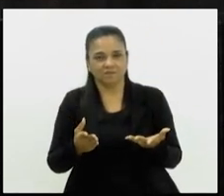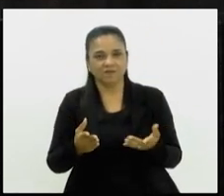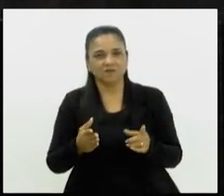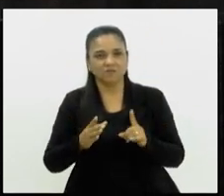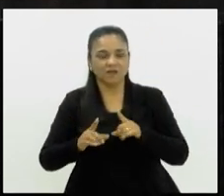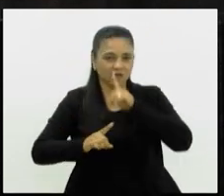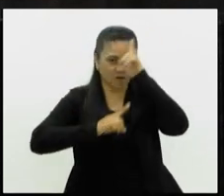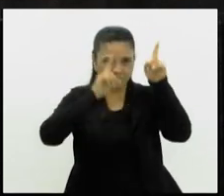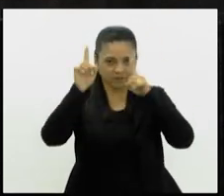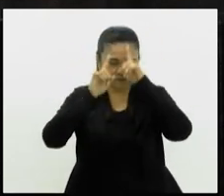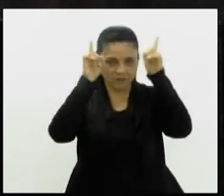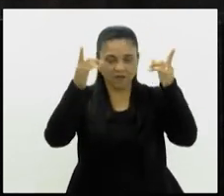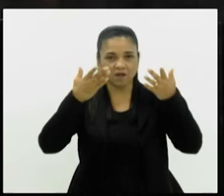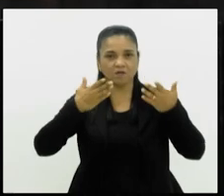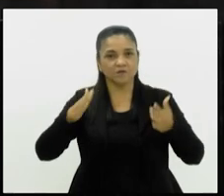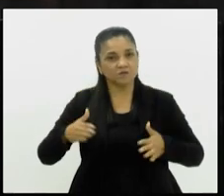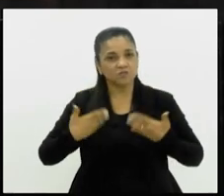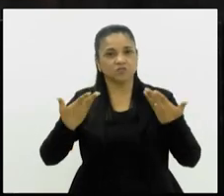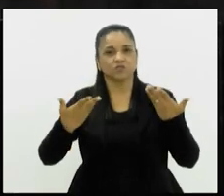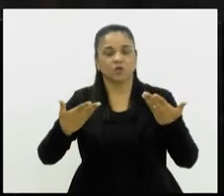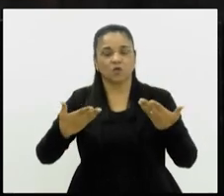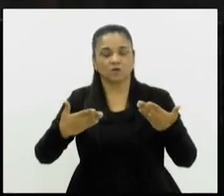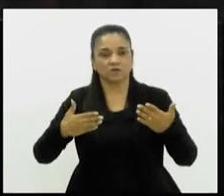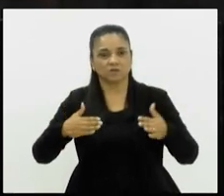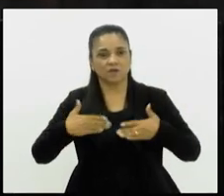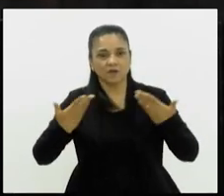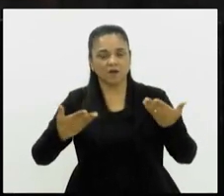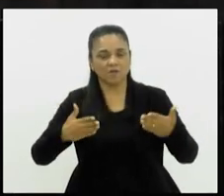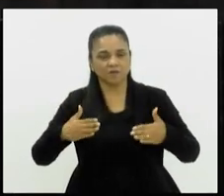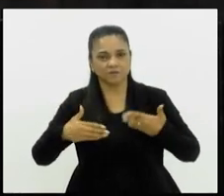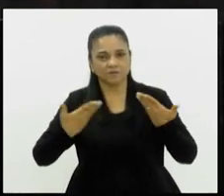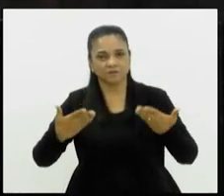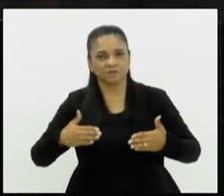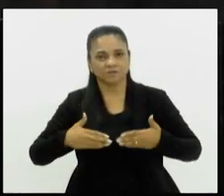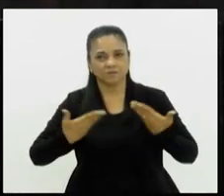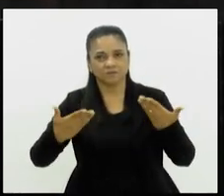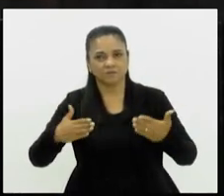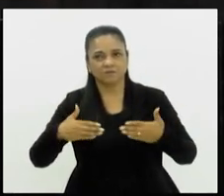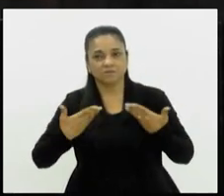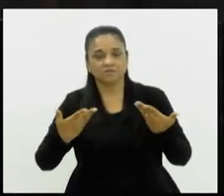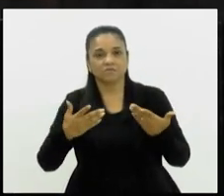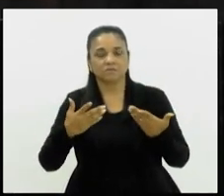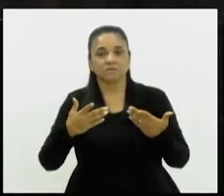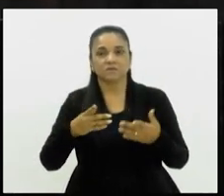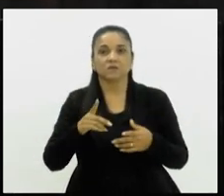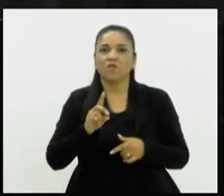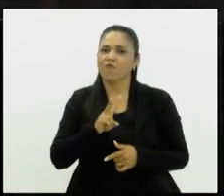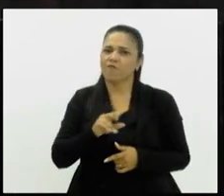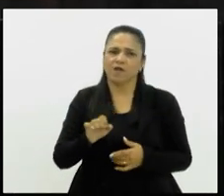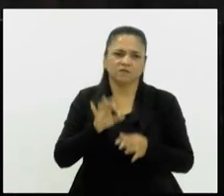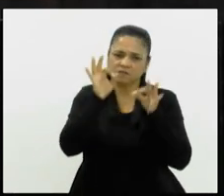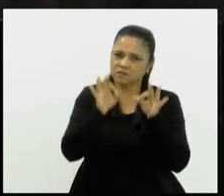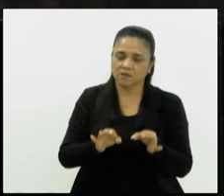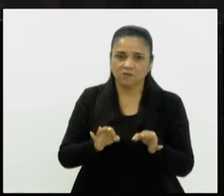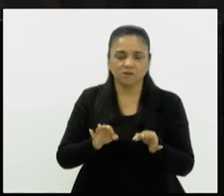que chocam e seguramente não vão dar certo,